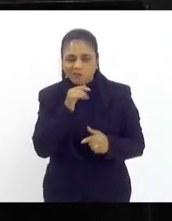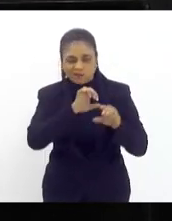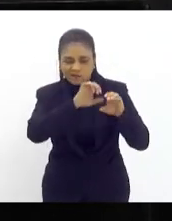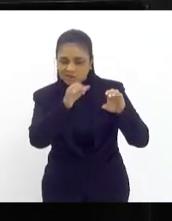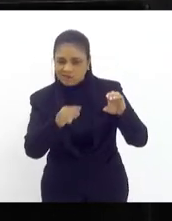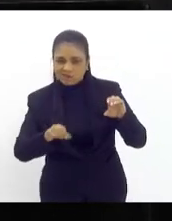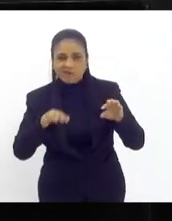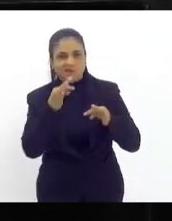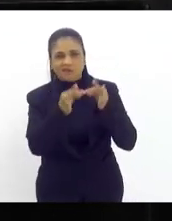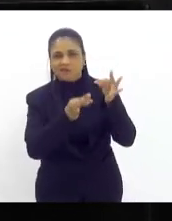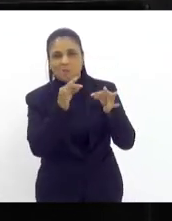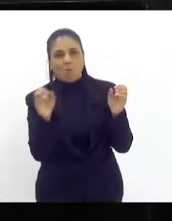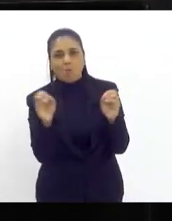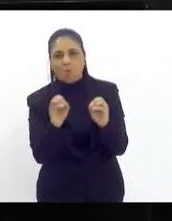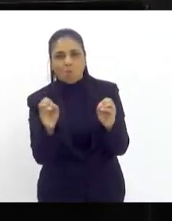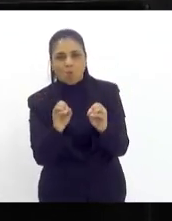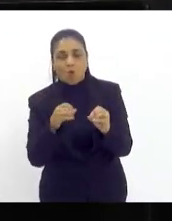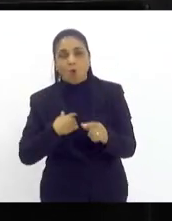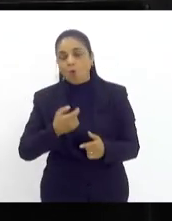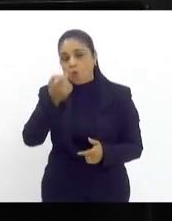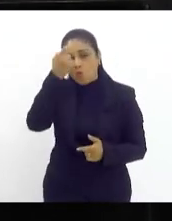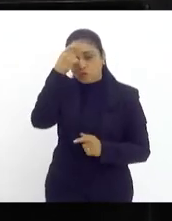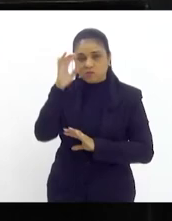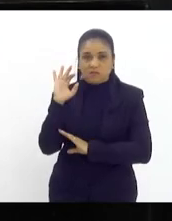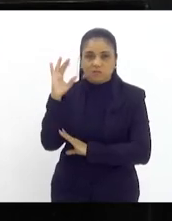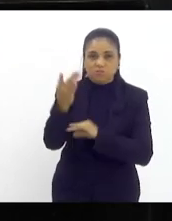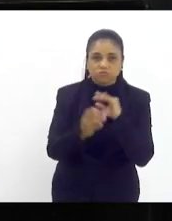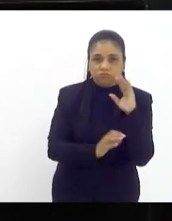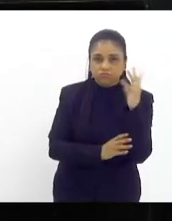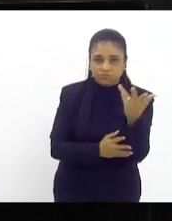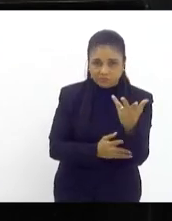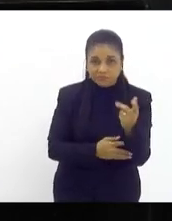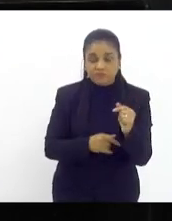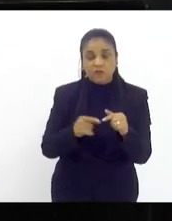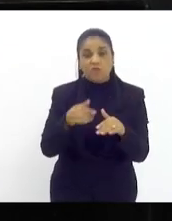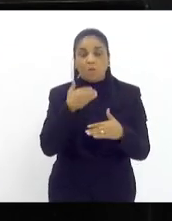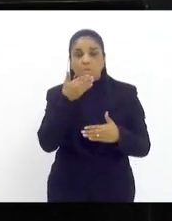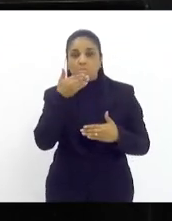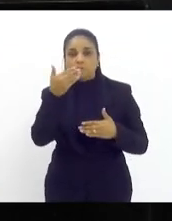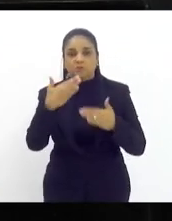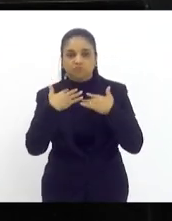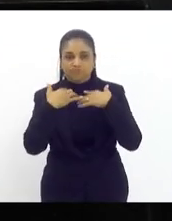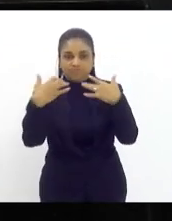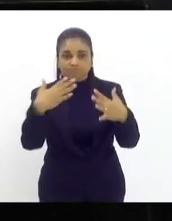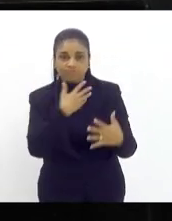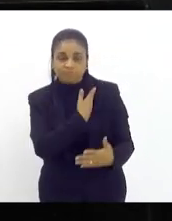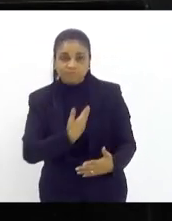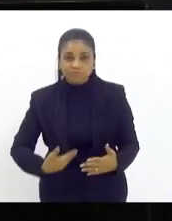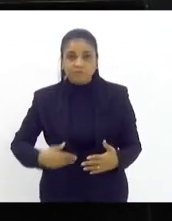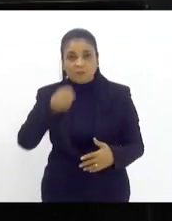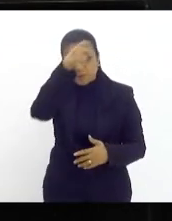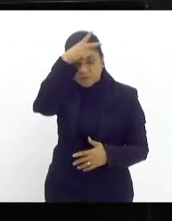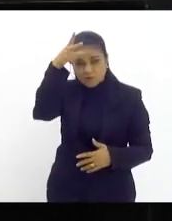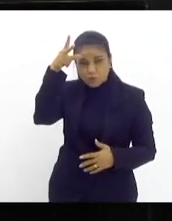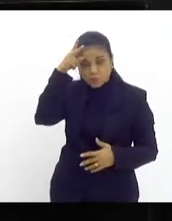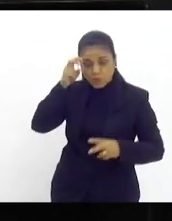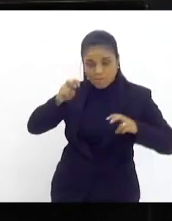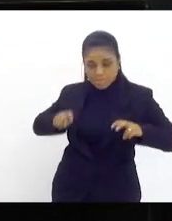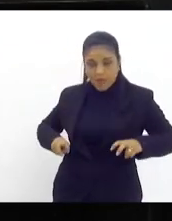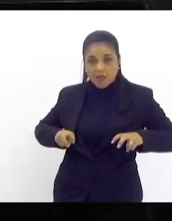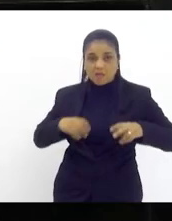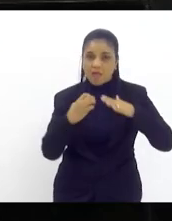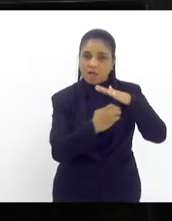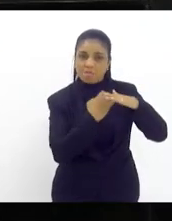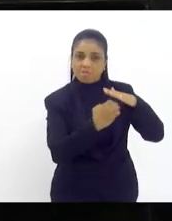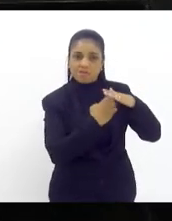de esgoto ou se quer consciência ambiental Então nós vamos pedir uma audiência pública para sentar a prefeitura tentar cedar a